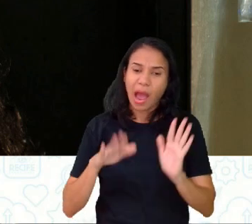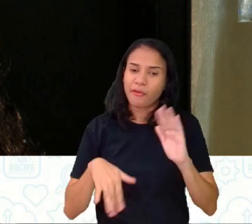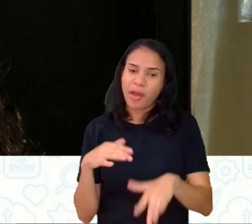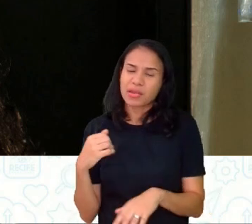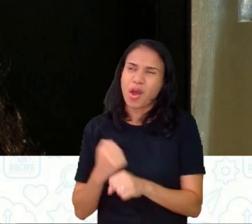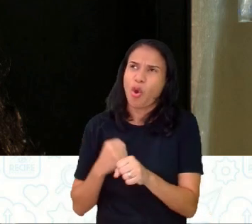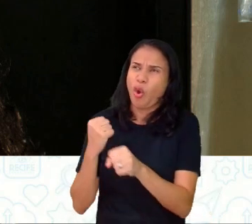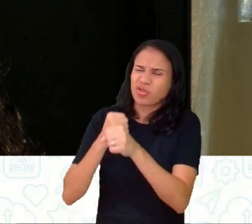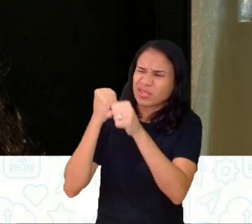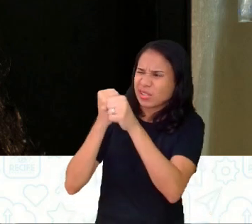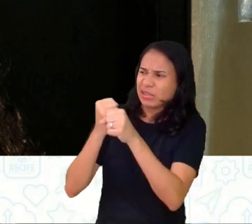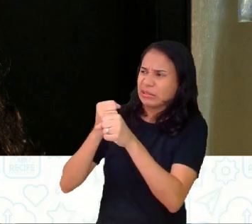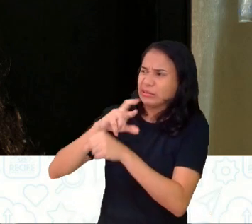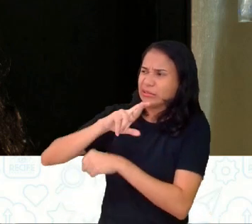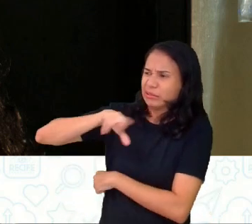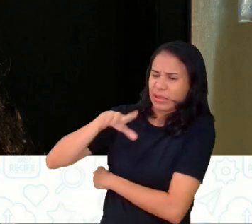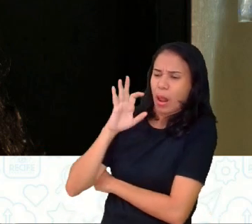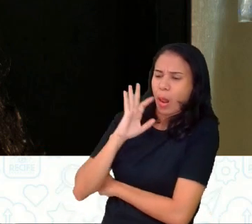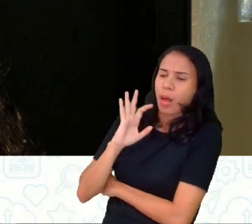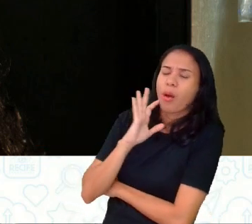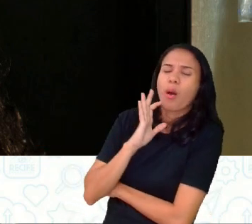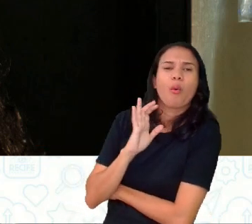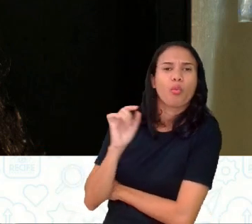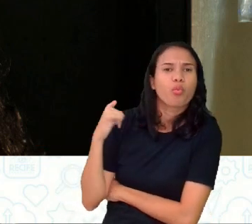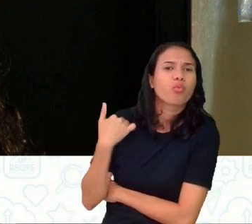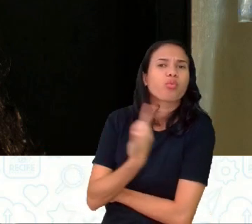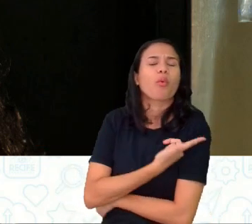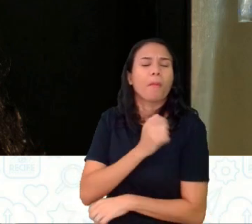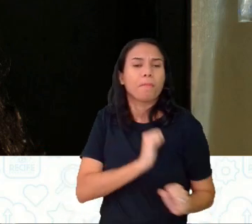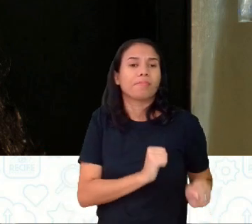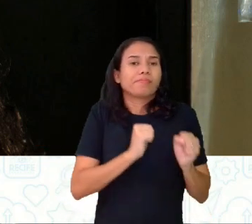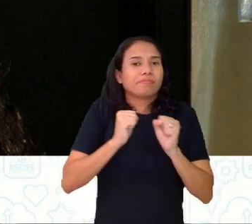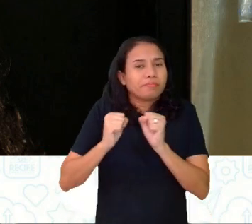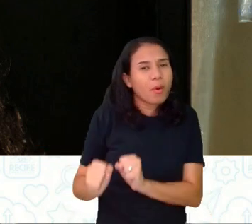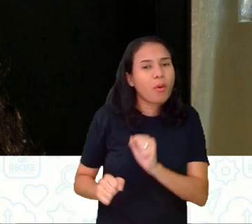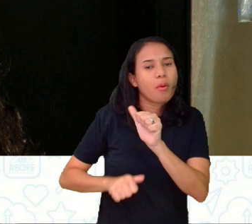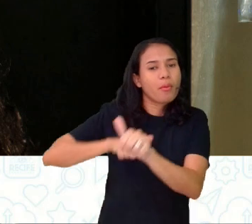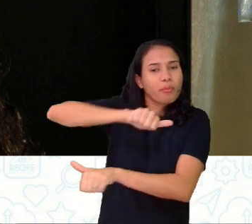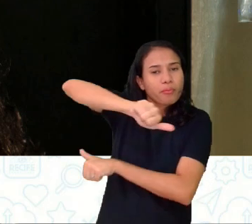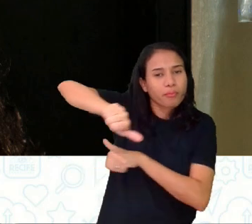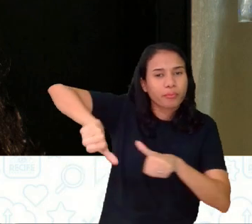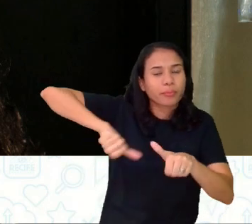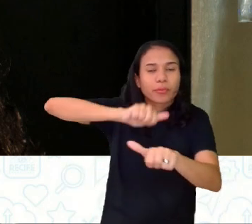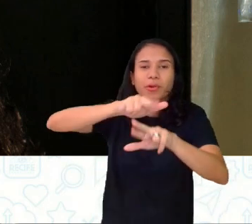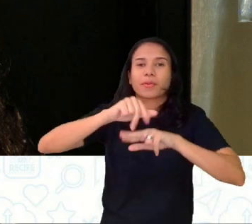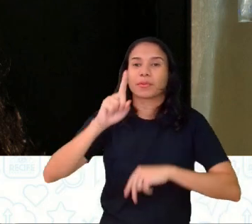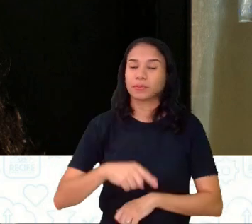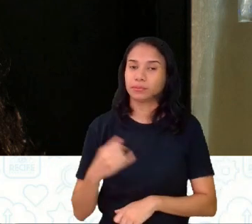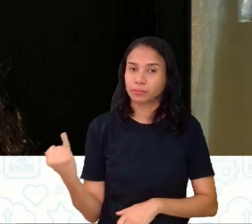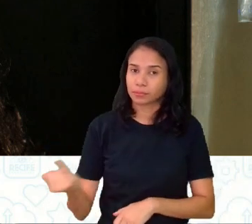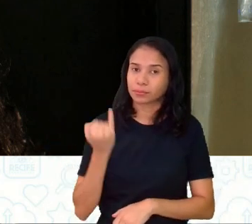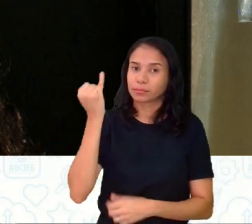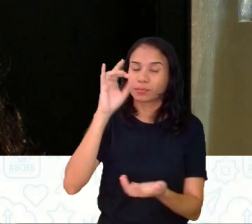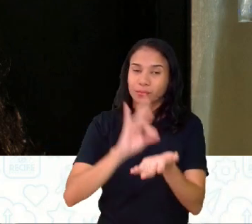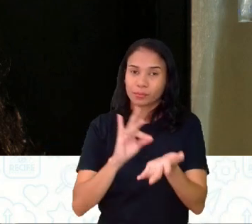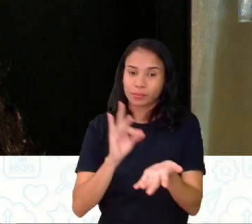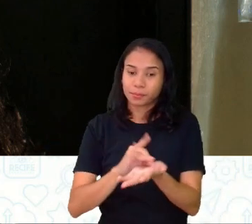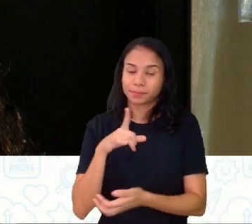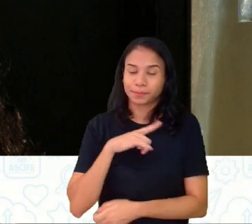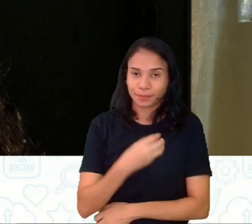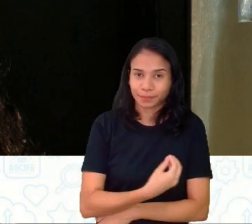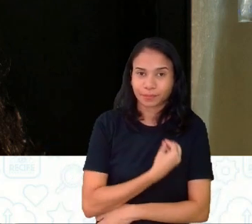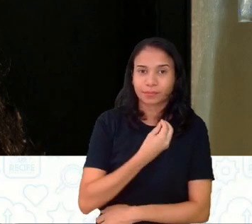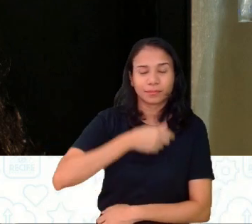não está muito legal. Então é a gente que tem esse poder de transformar. Então é importante que fique, né,